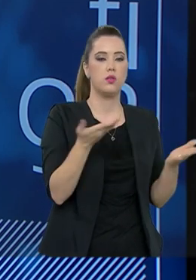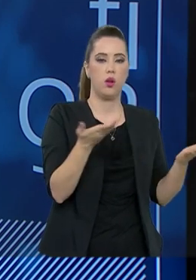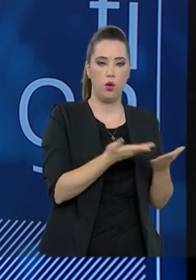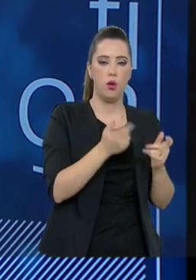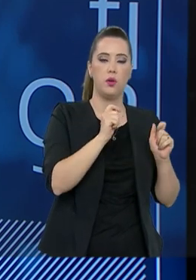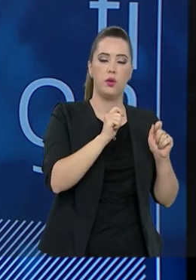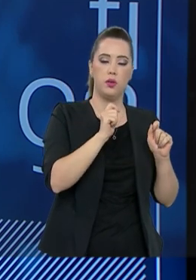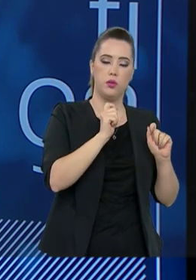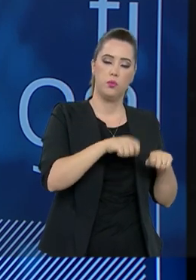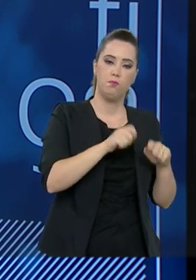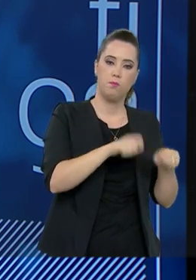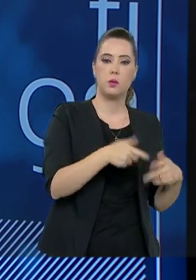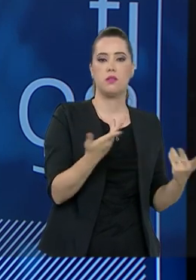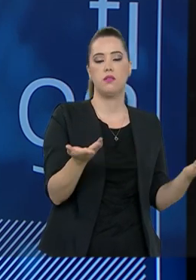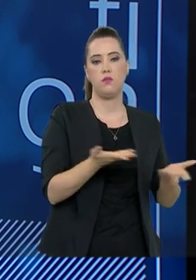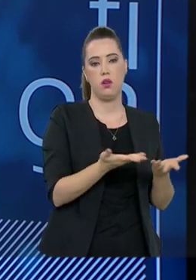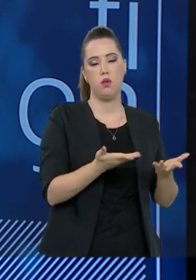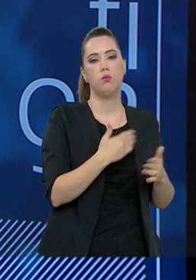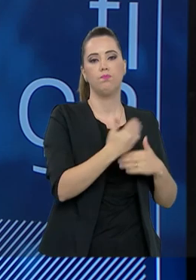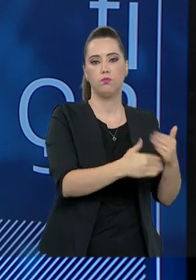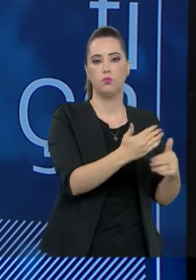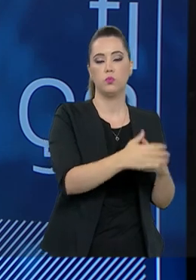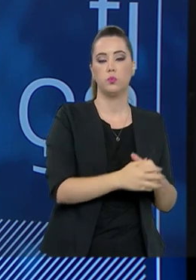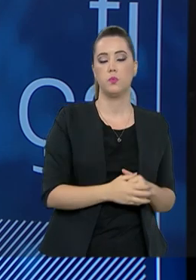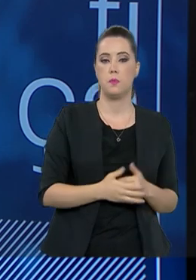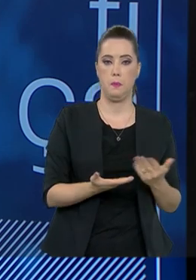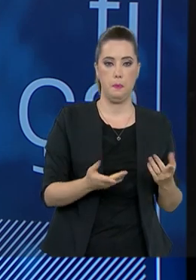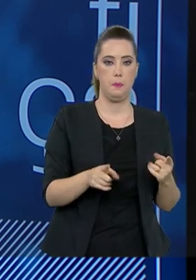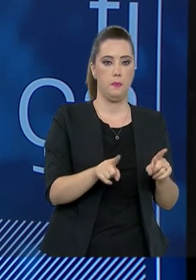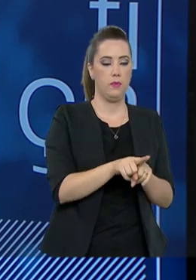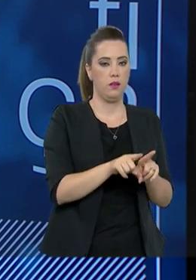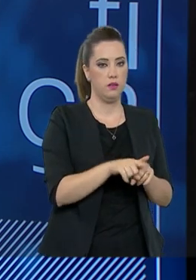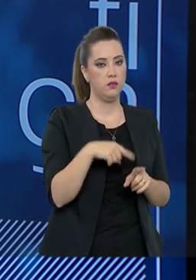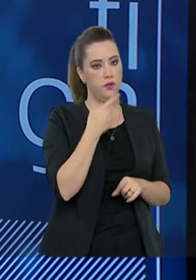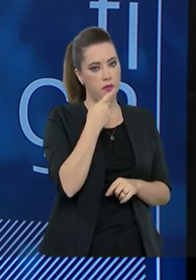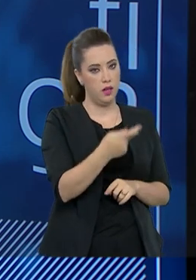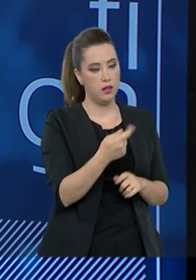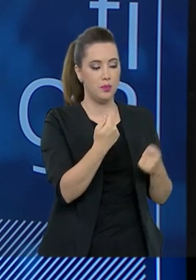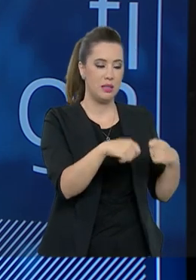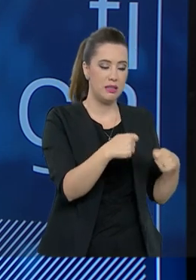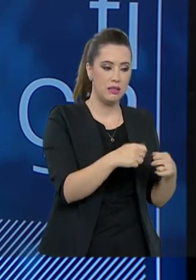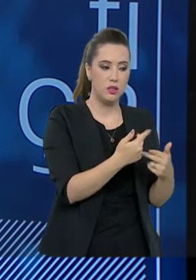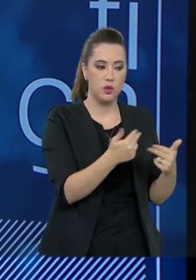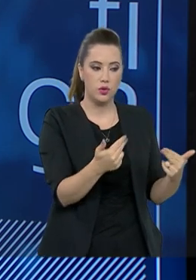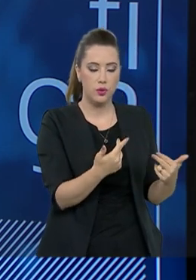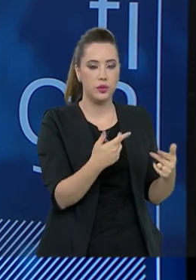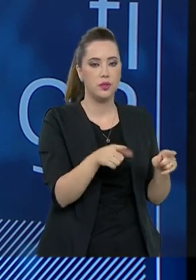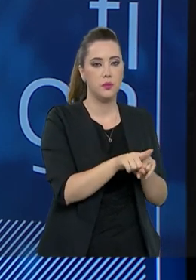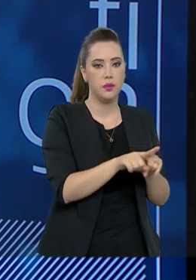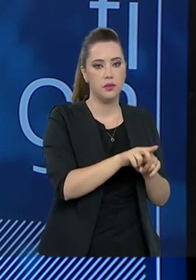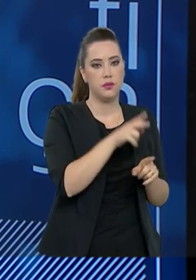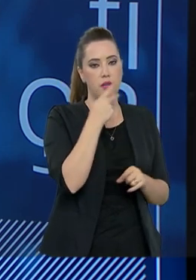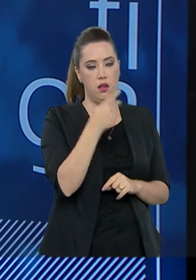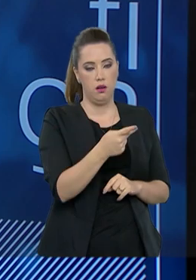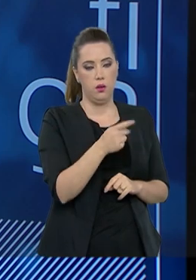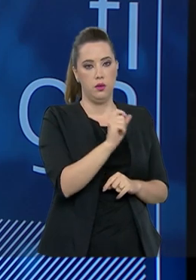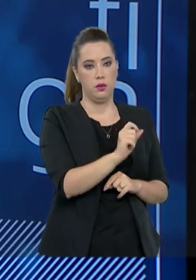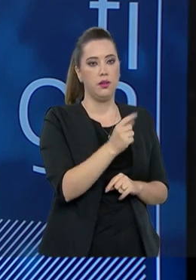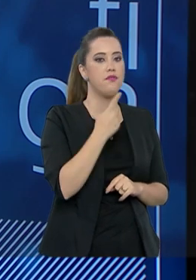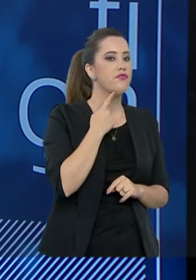as necessidades para fazer isso a contento, né? E quando eu digo necessidades, incluo também